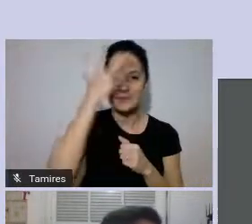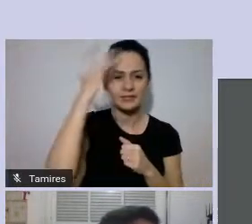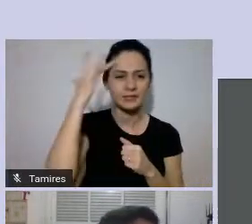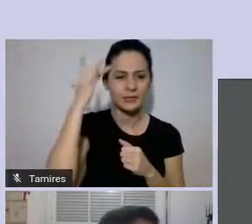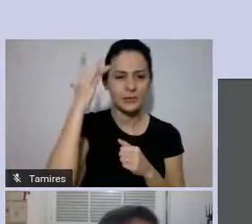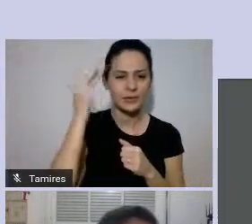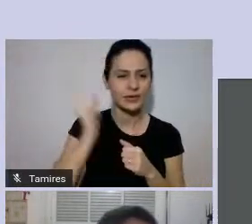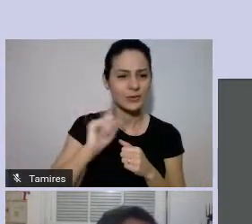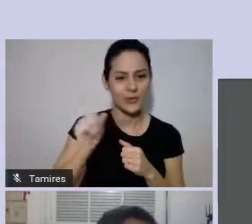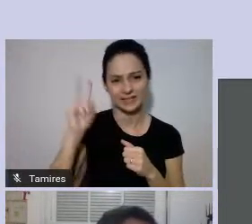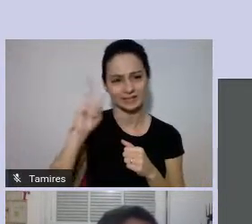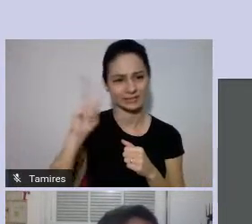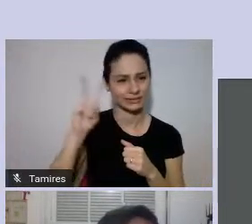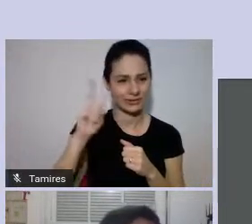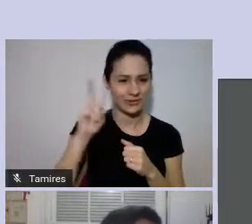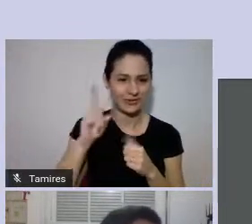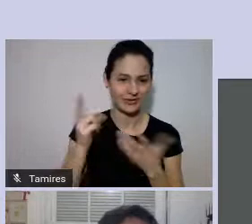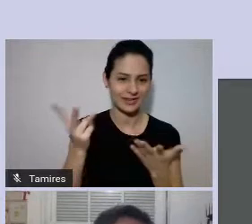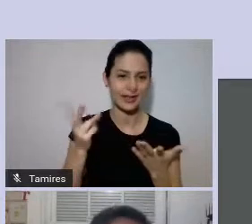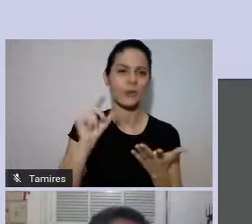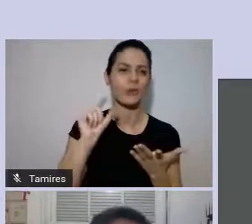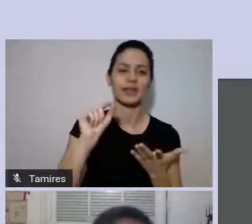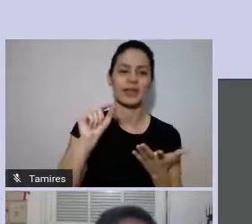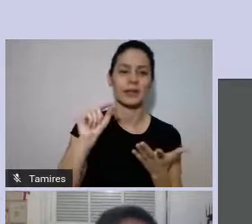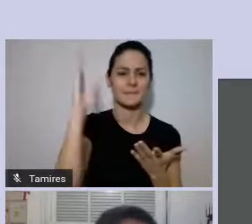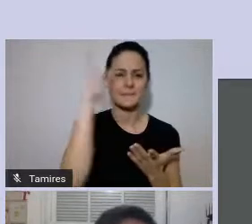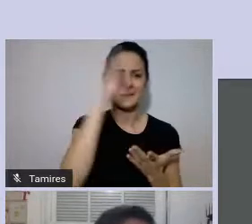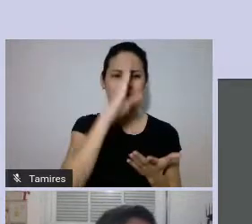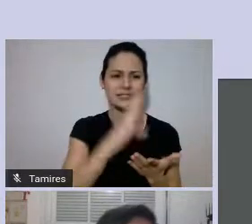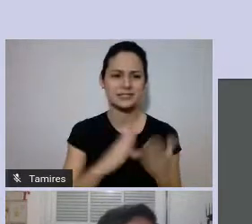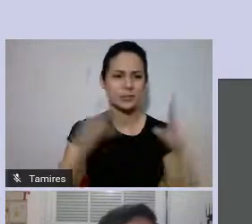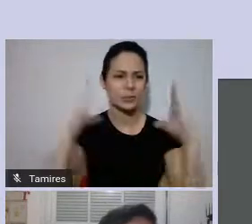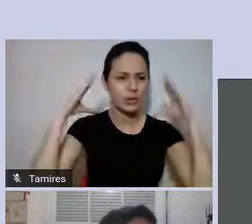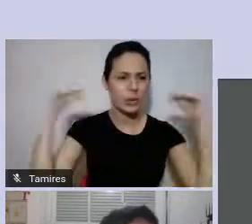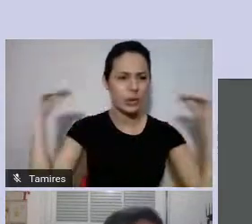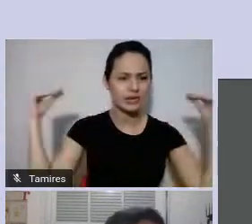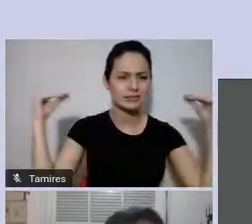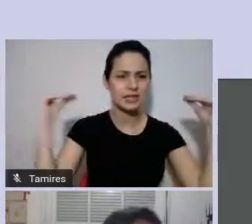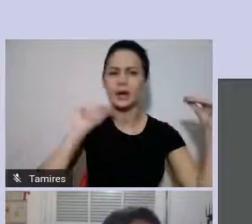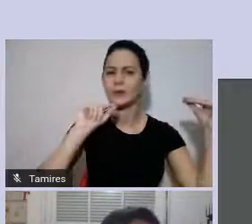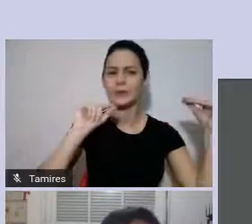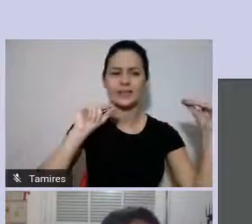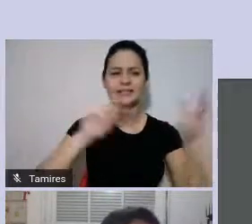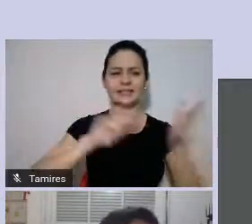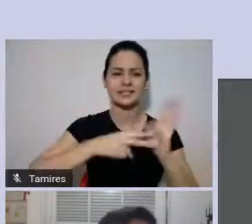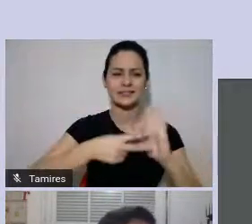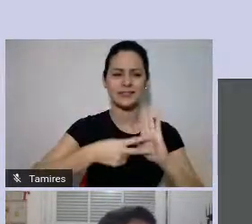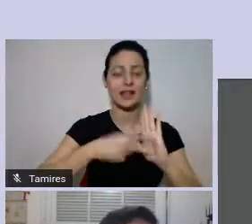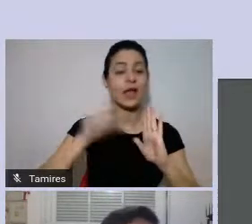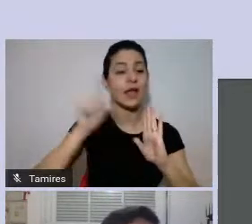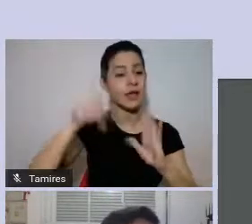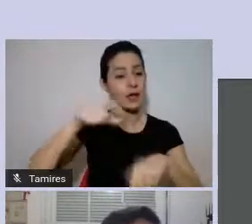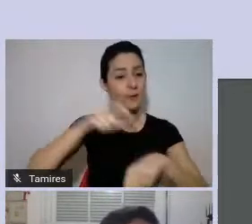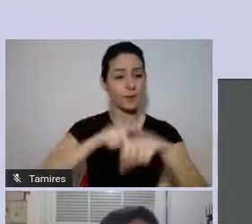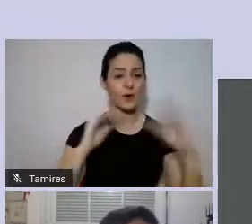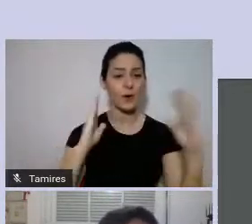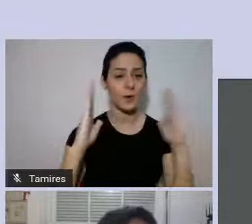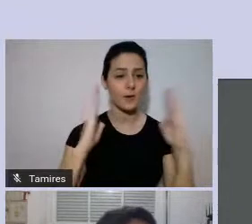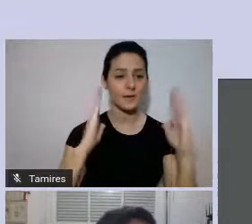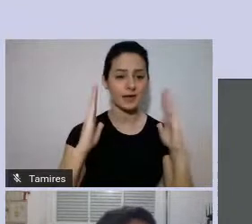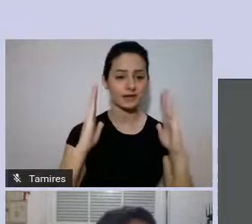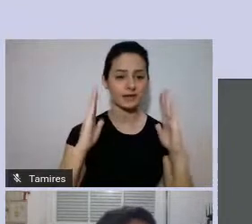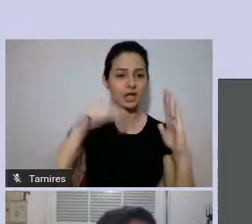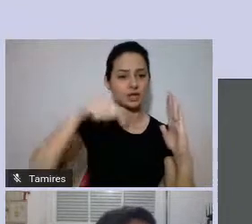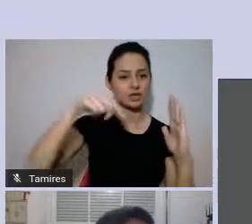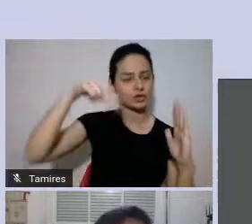são historiadoras, né? O Brasil holandês, não sei se vocês se lembram da escola, é um período em que houve uma ocupação de parte do